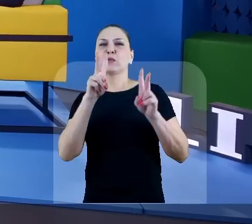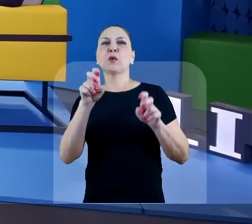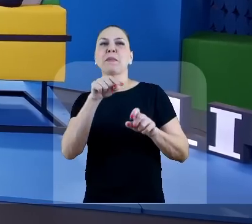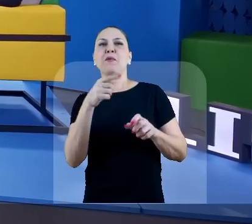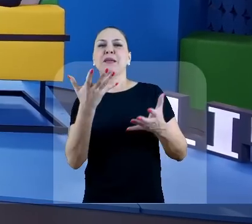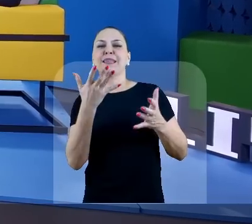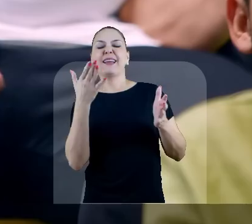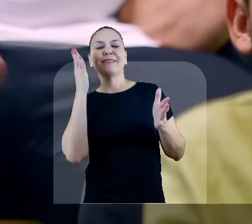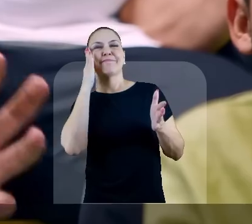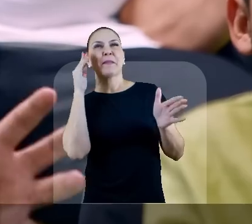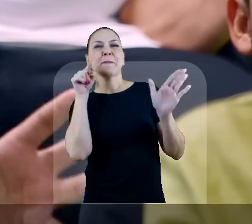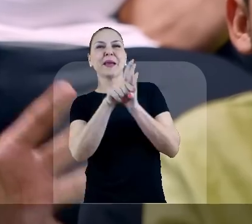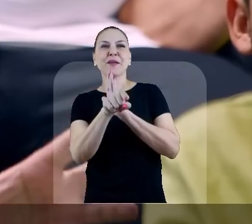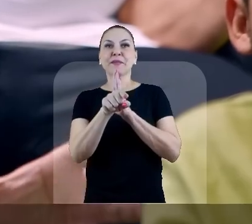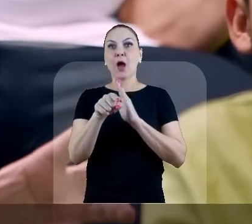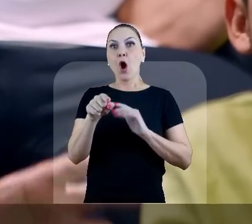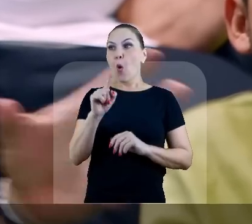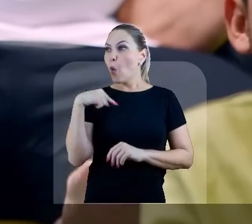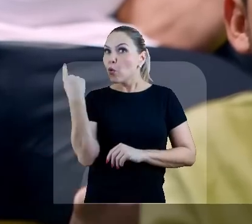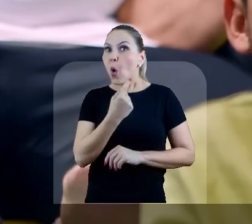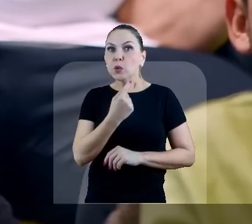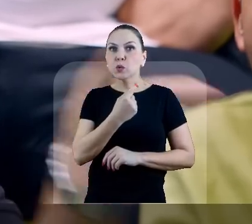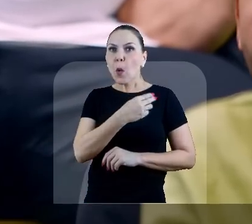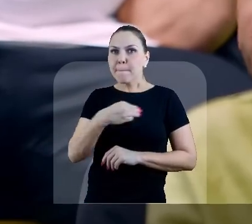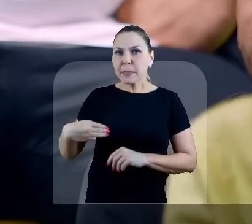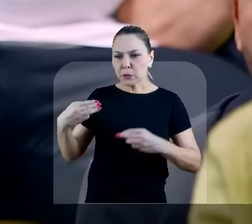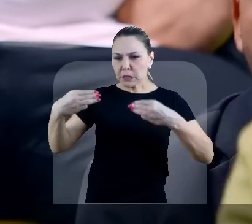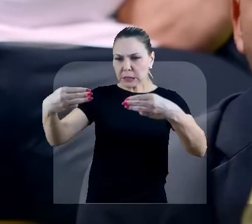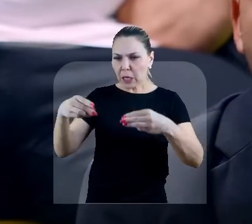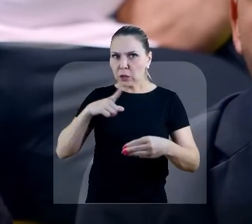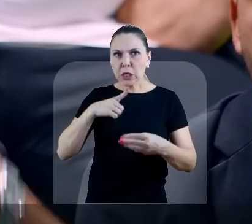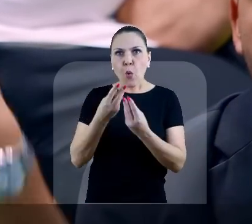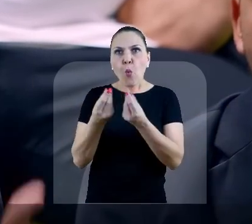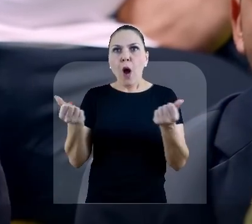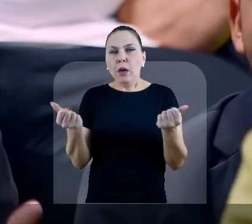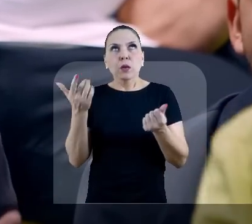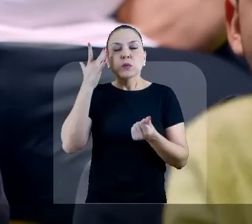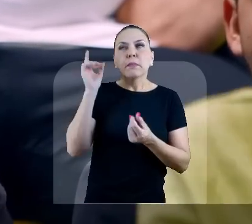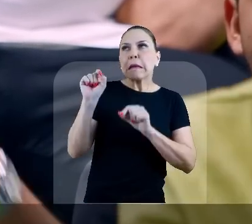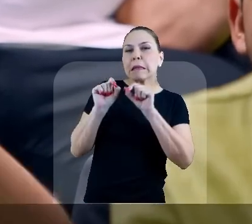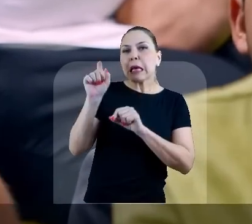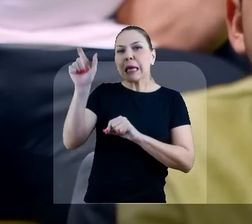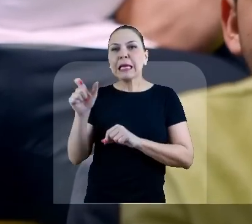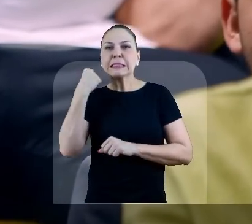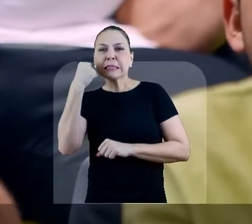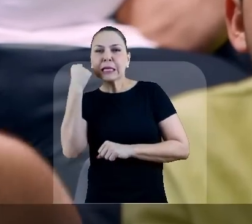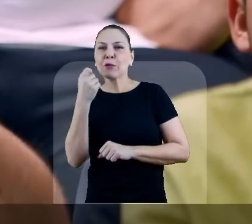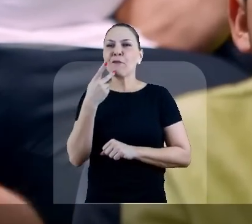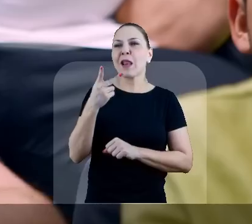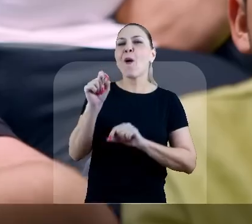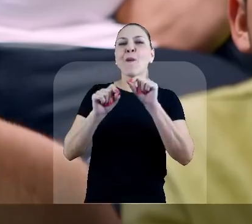vou trazer um fato, né? O seu ministério era tão qualificado que no debate anterior aqui, a gente não sabia se chamava o